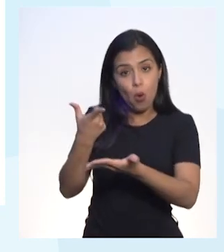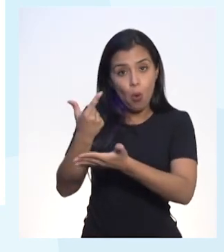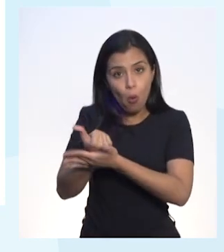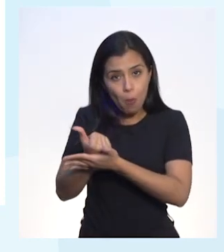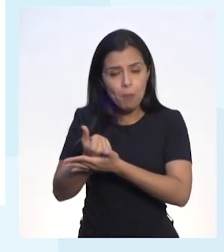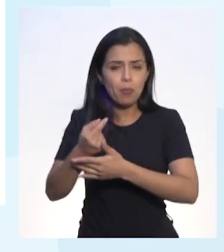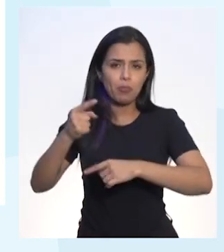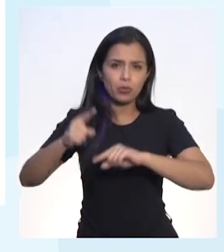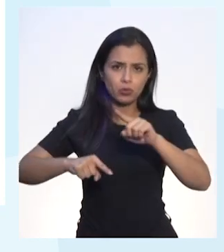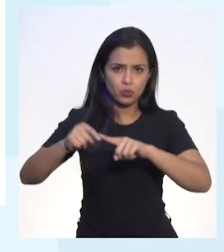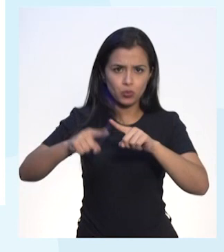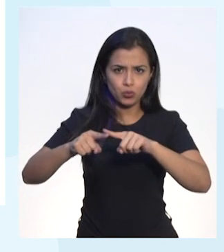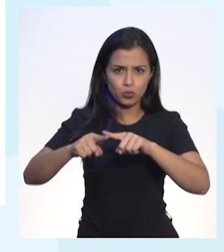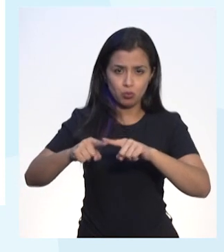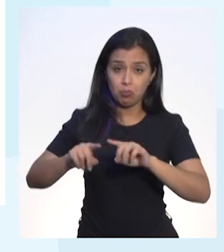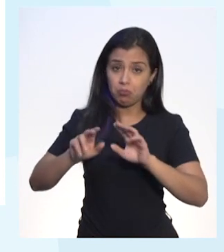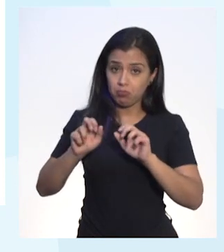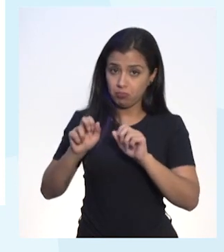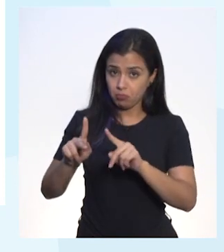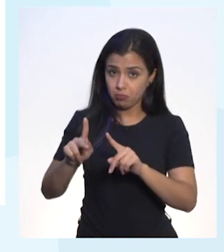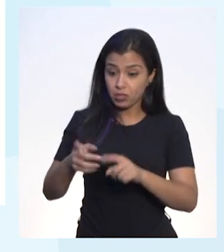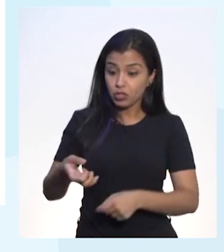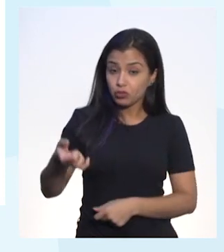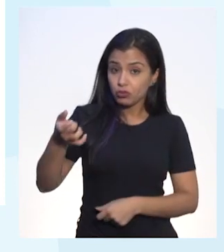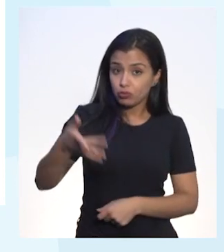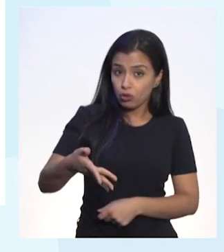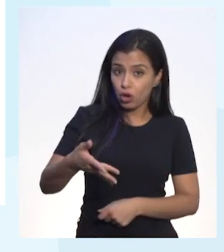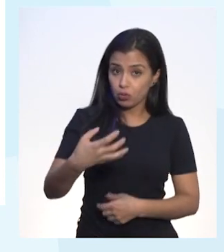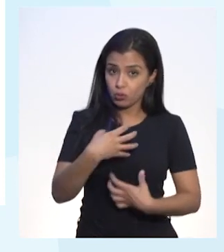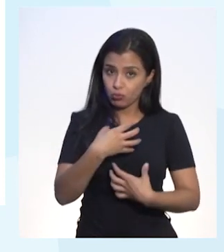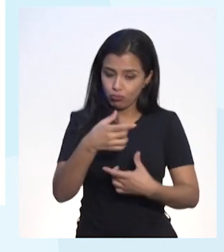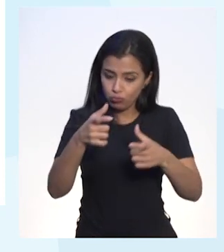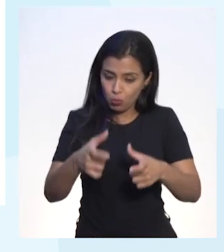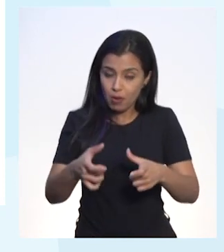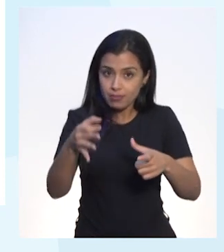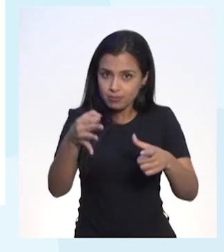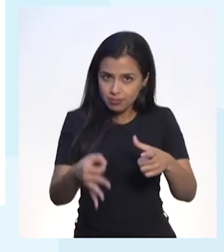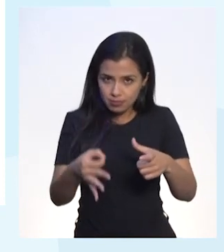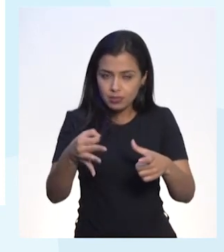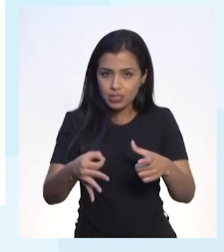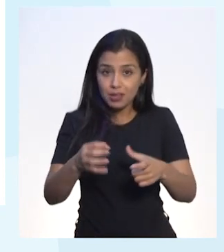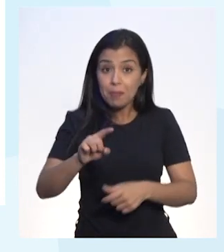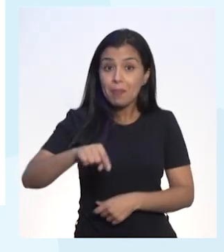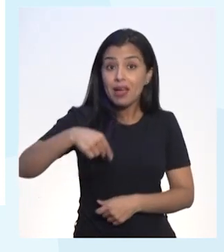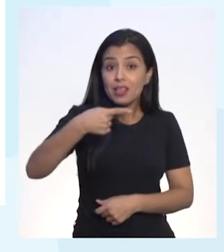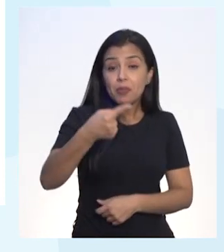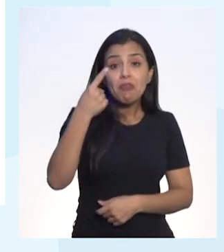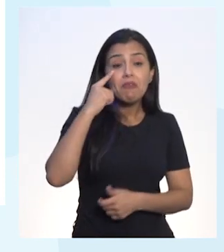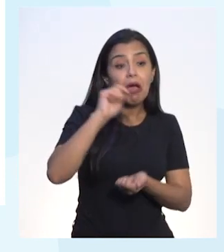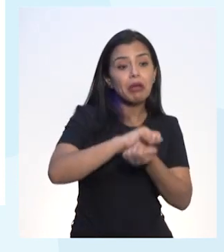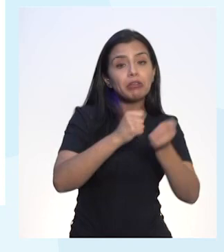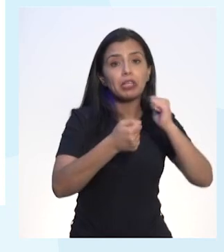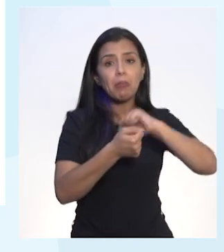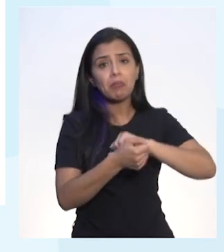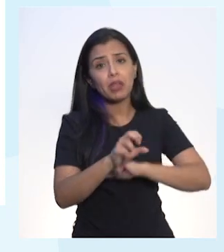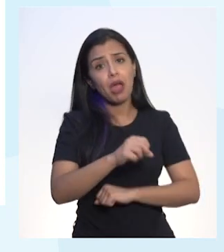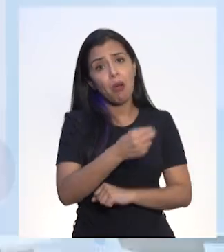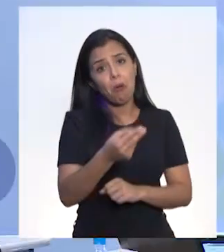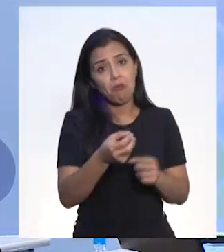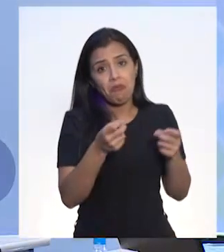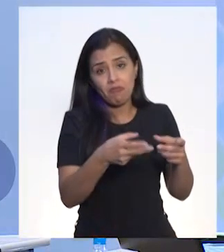né, descartar esse produto em locais viáveis, para depois, né, ser revendido aí, né, com um material